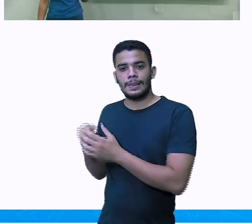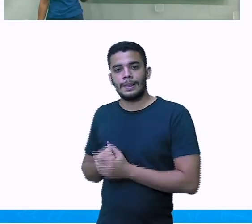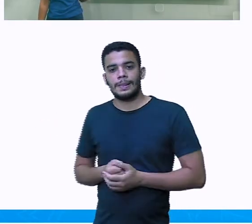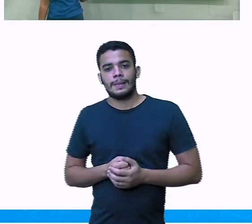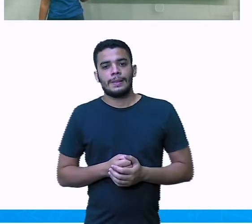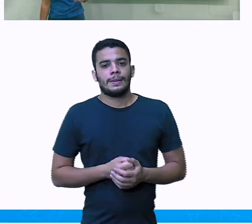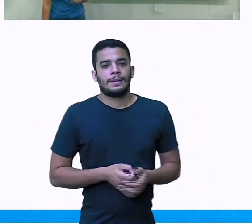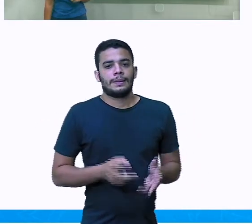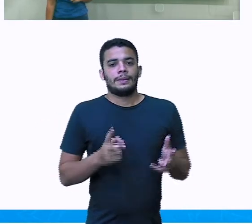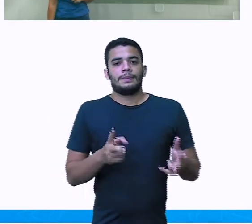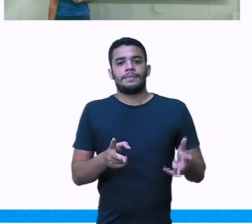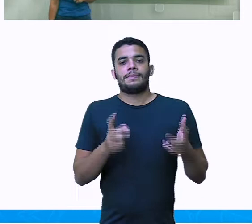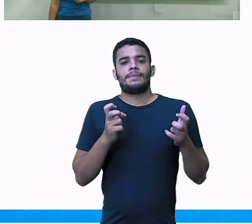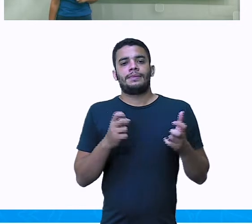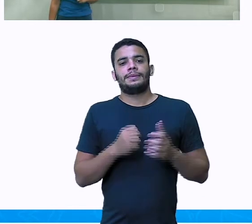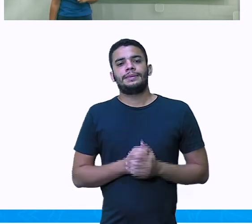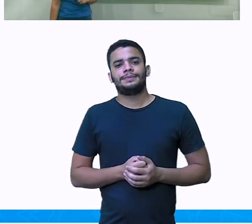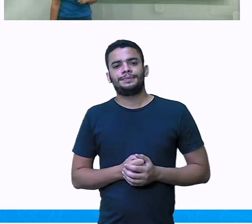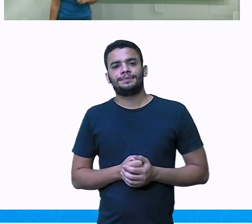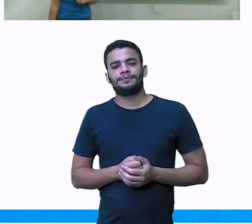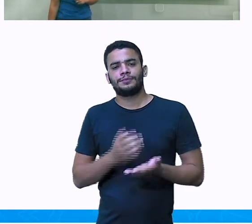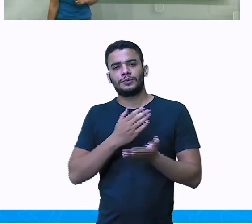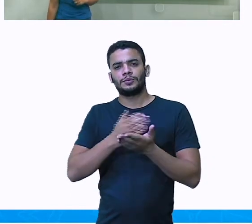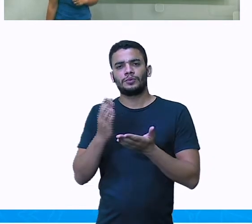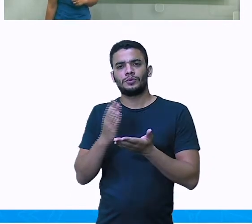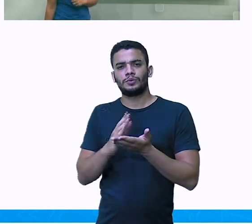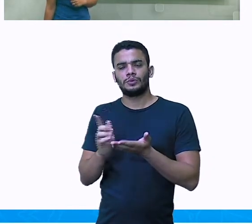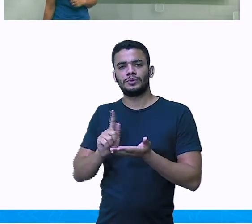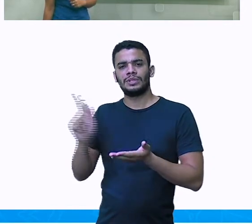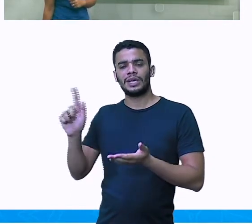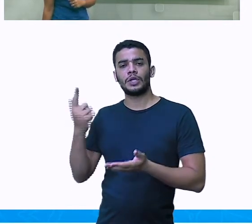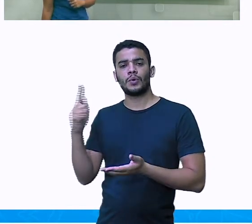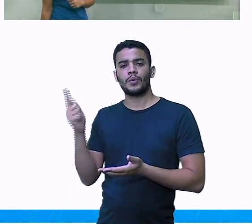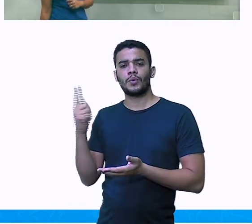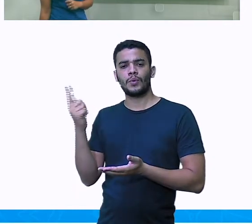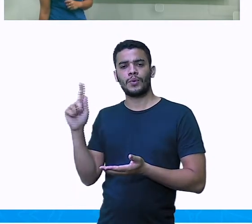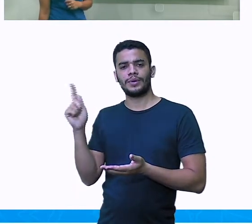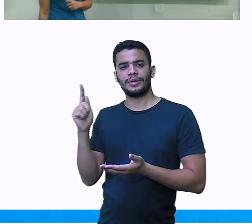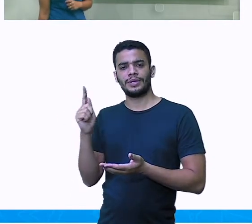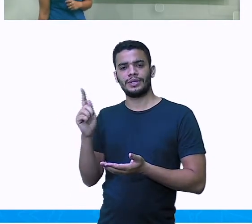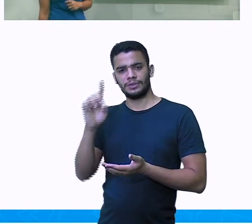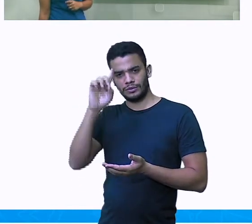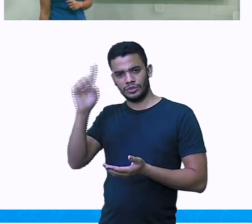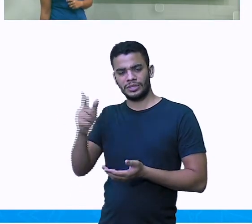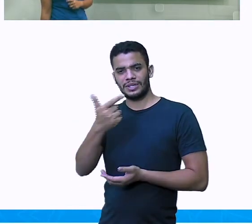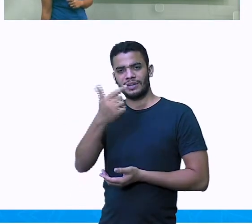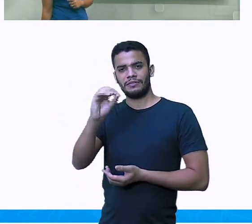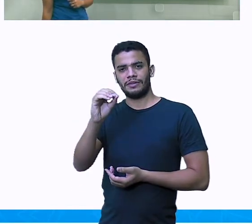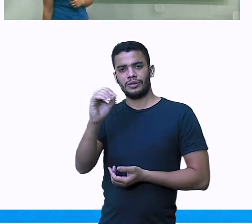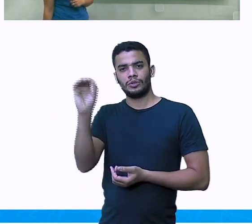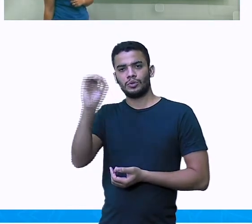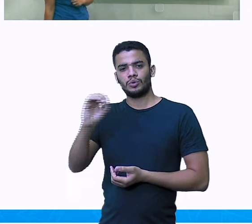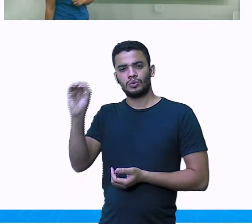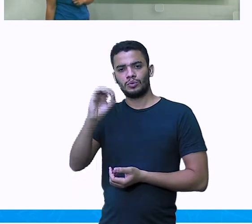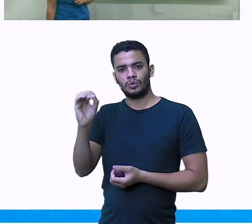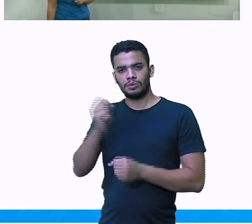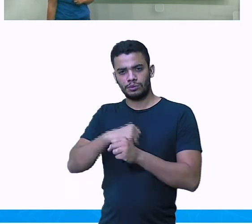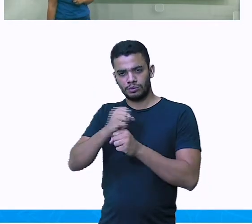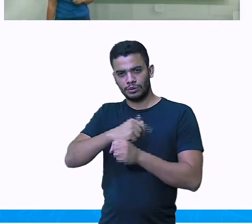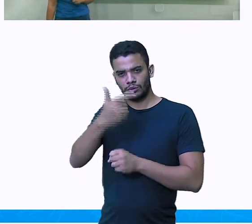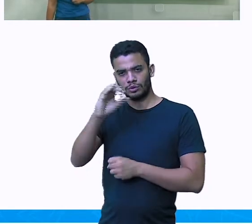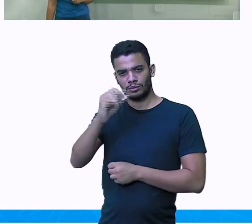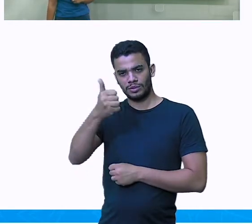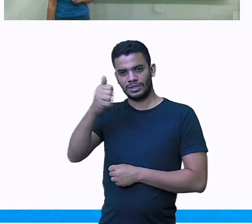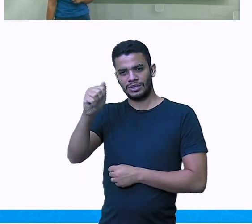em Goiânia, no dia 20 de outubro de 2015. Oi, Bernardo, como vai? Estou